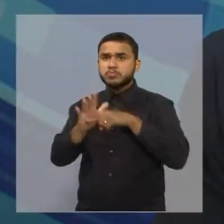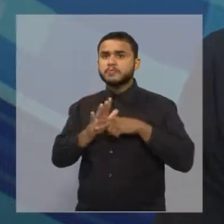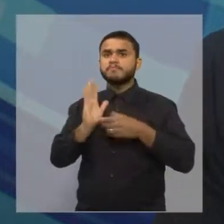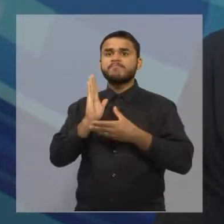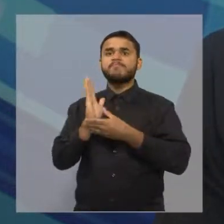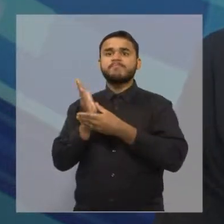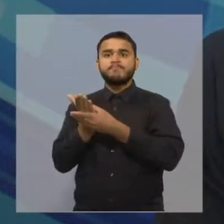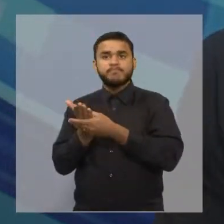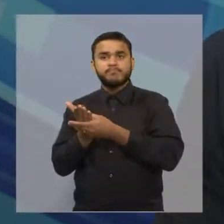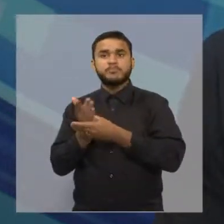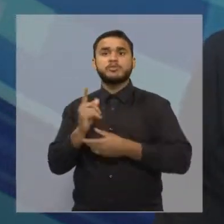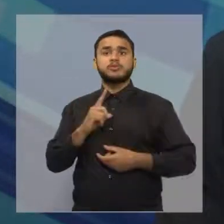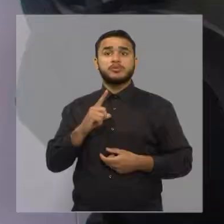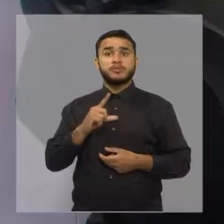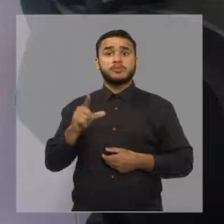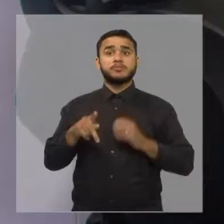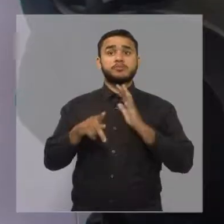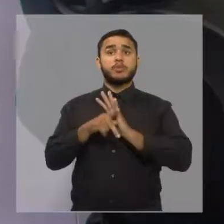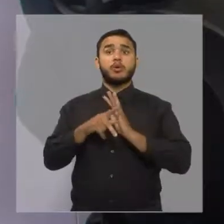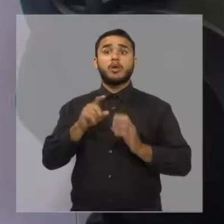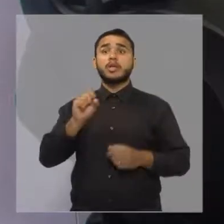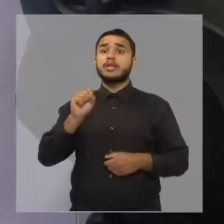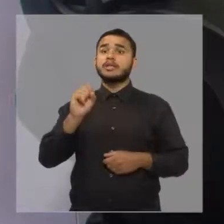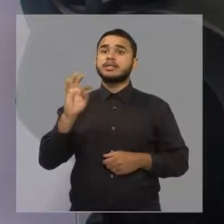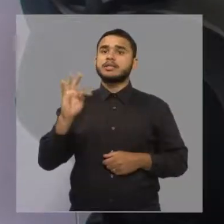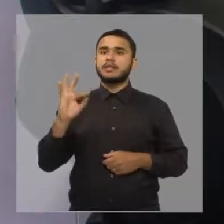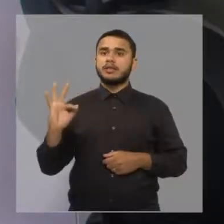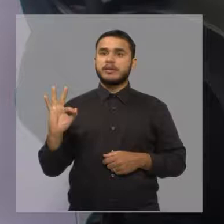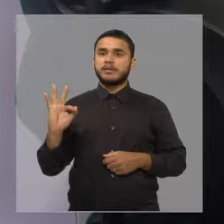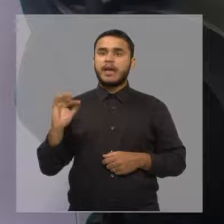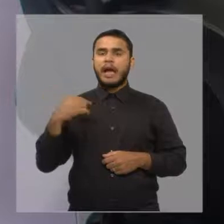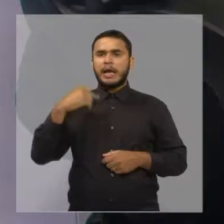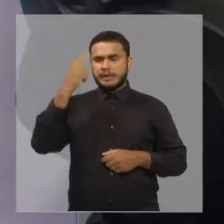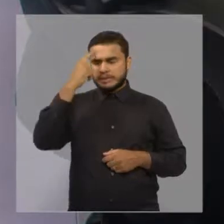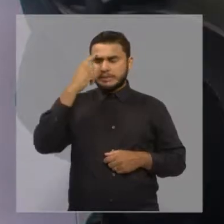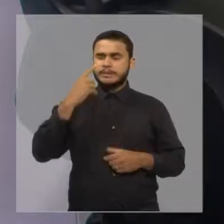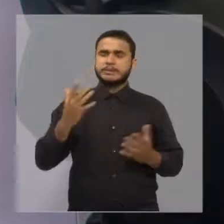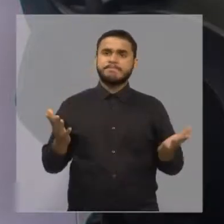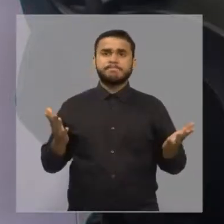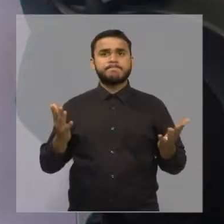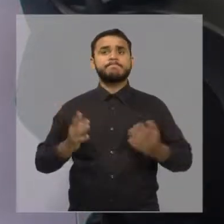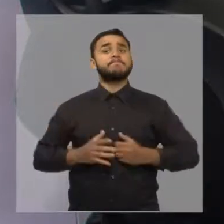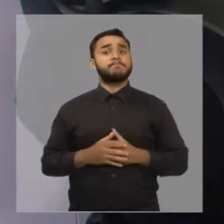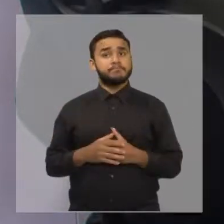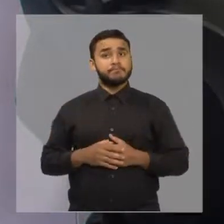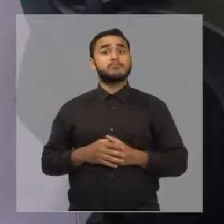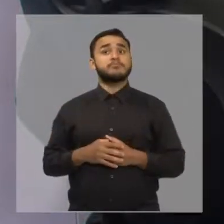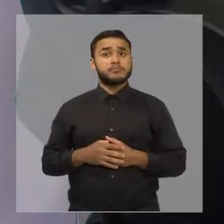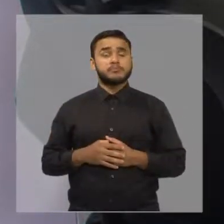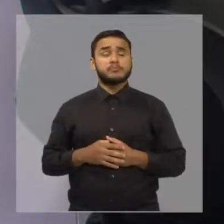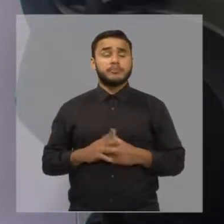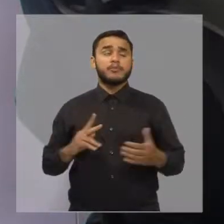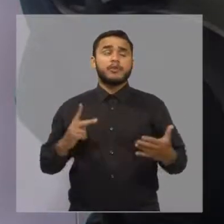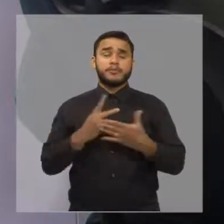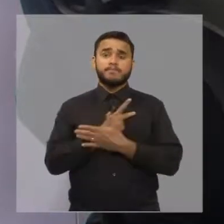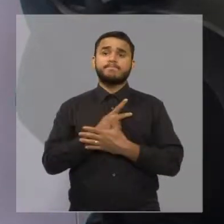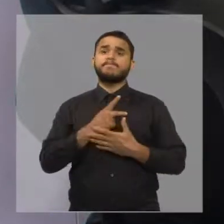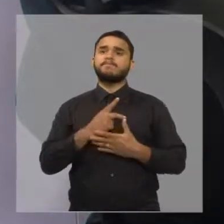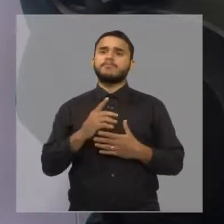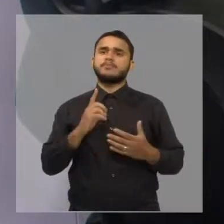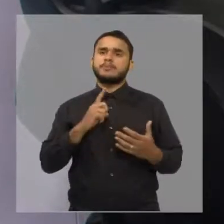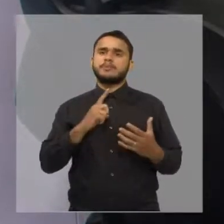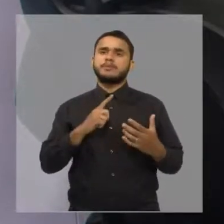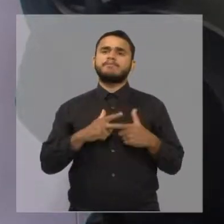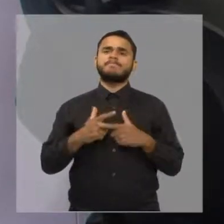Federal, porque tem foro especial por prerrogativa de função, é uma circunstância que cria conflito de interesse